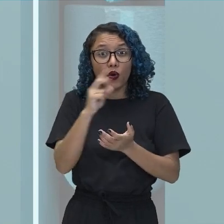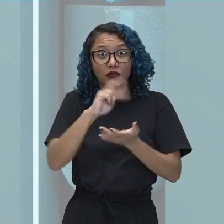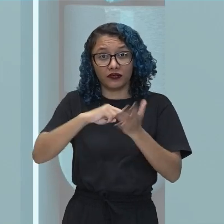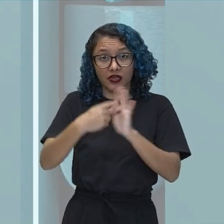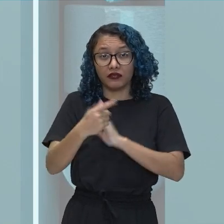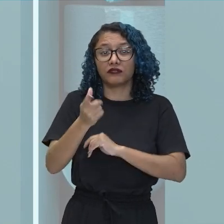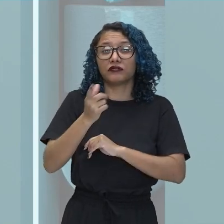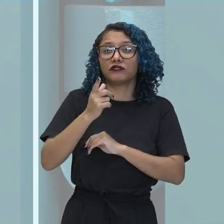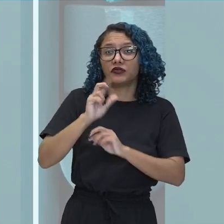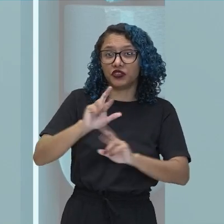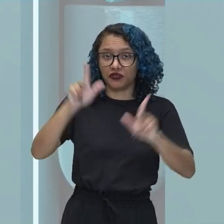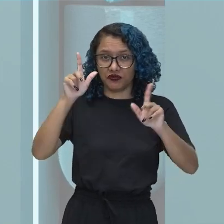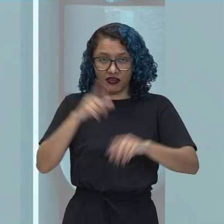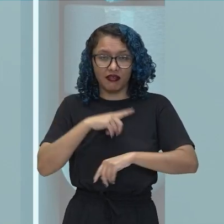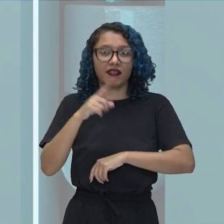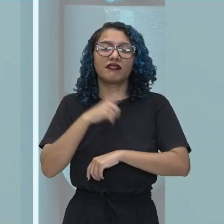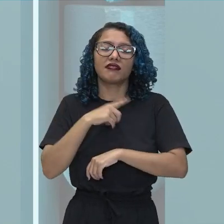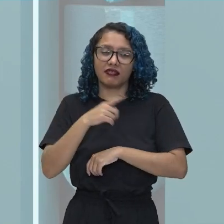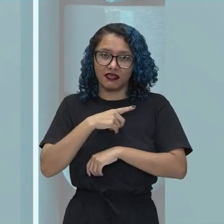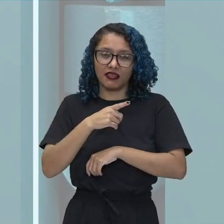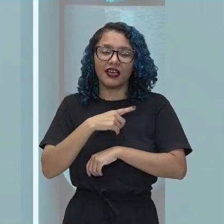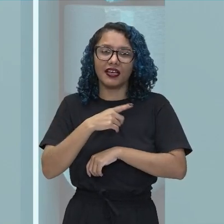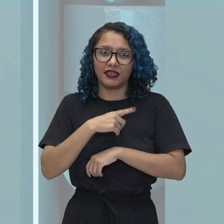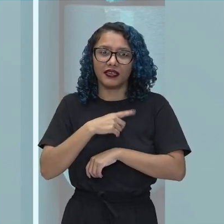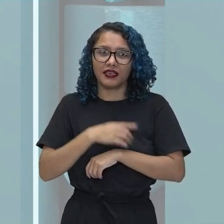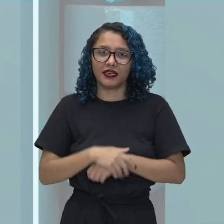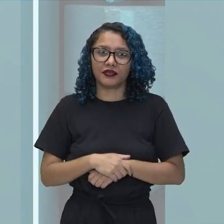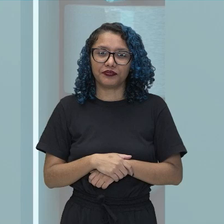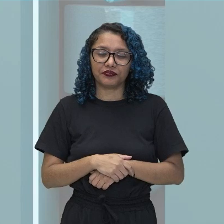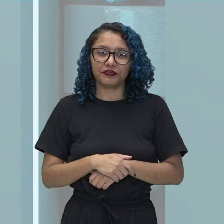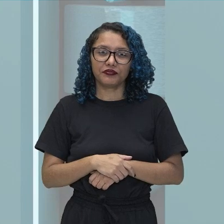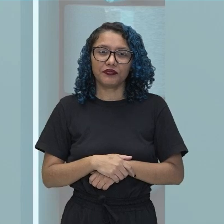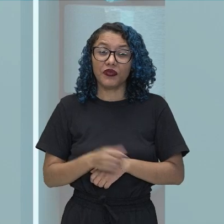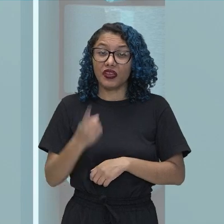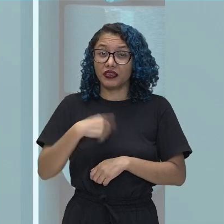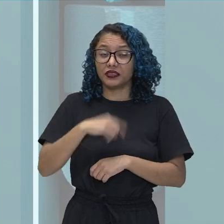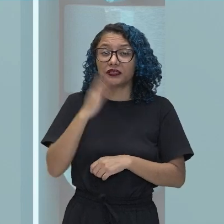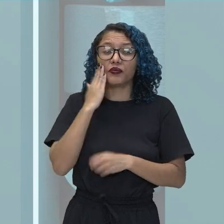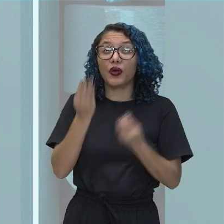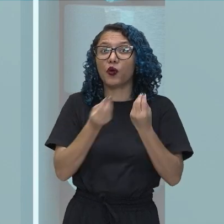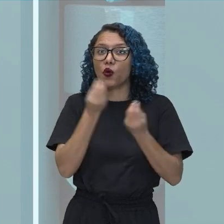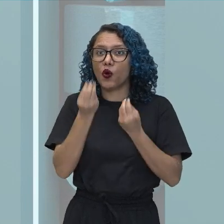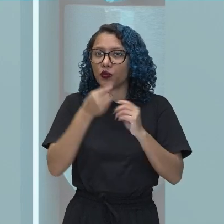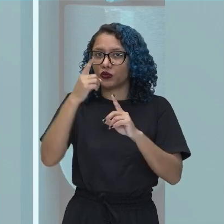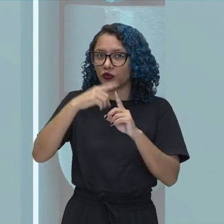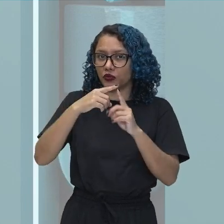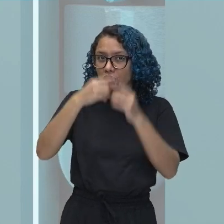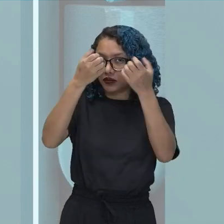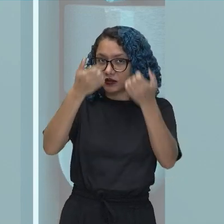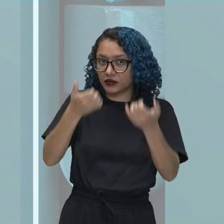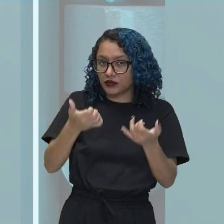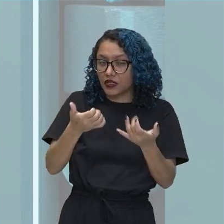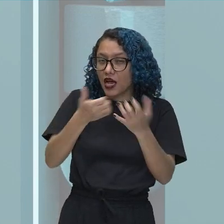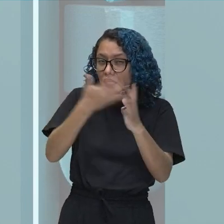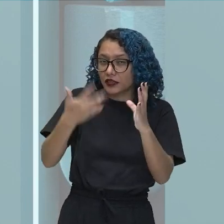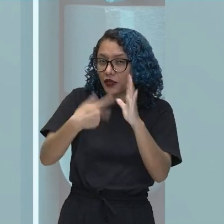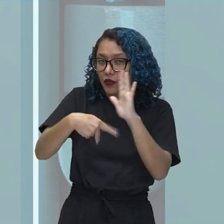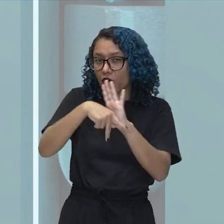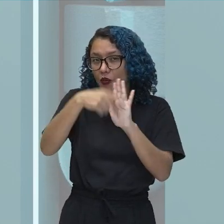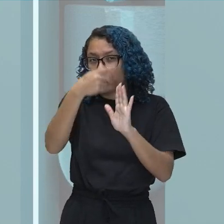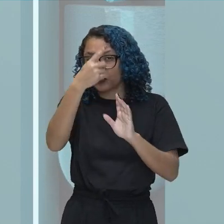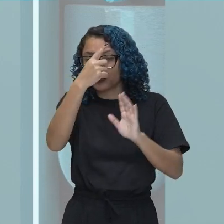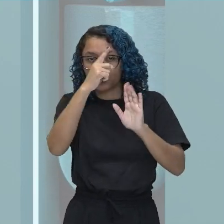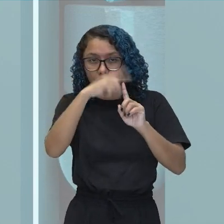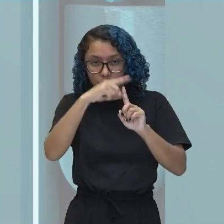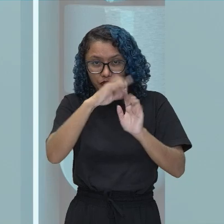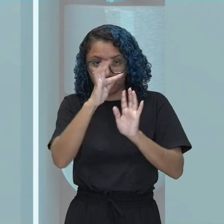compreender para saber como esse gênero vai se desenvolver, perfeito? Então, resenha, num sentido geral,